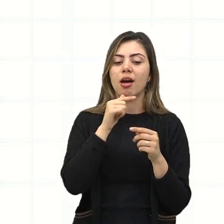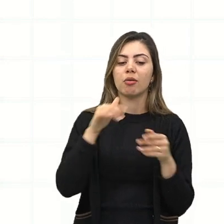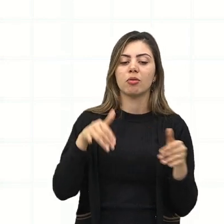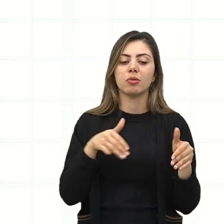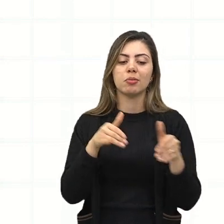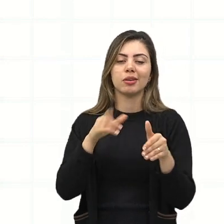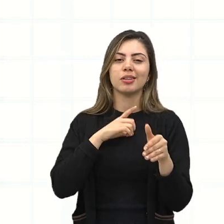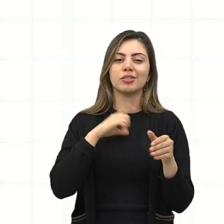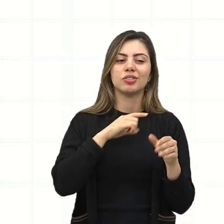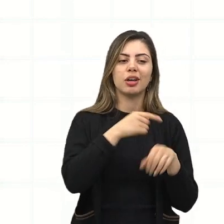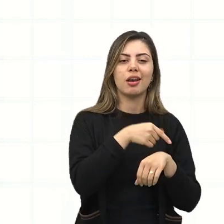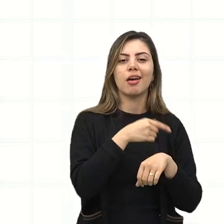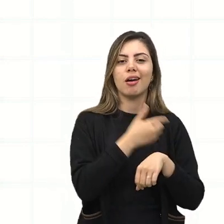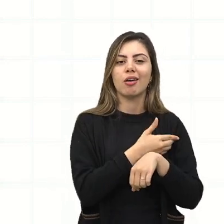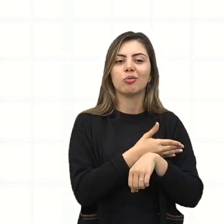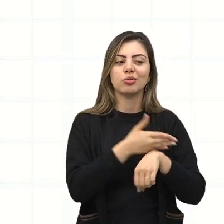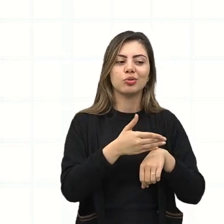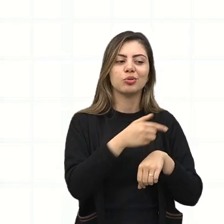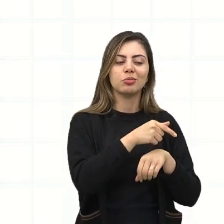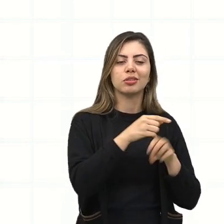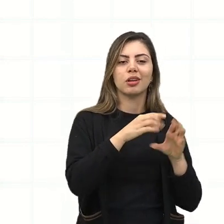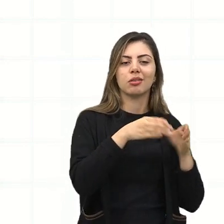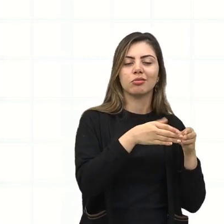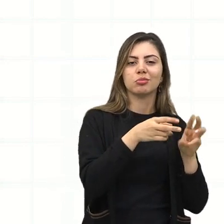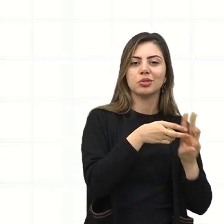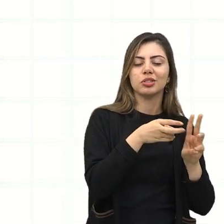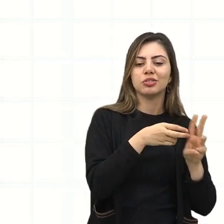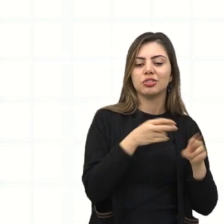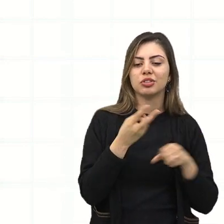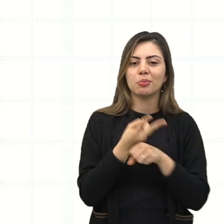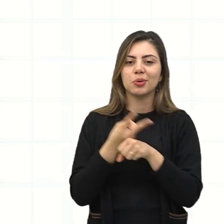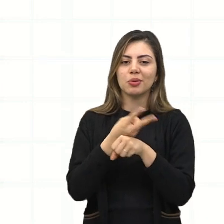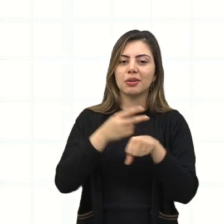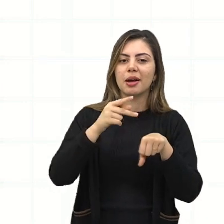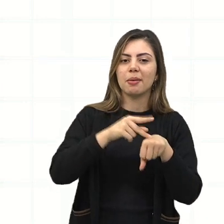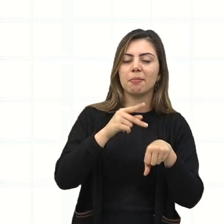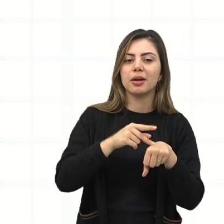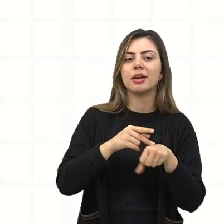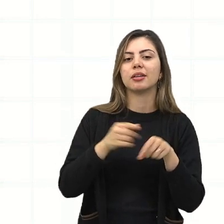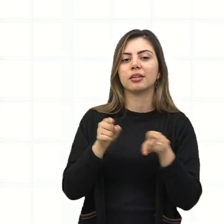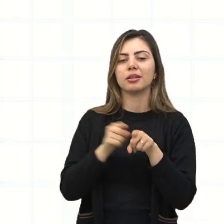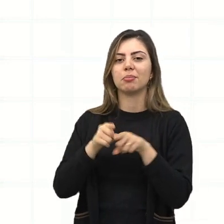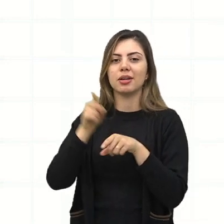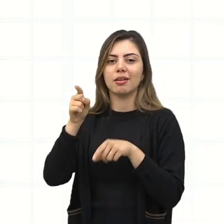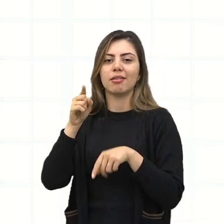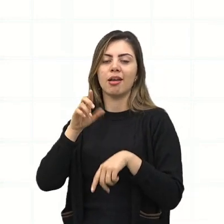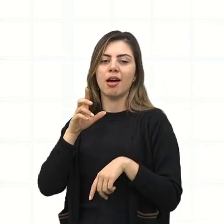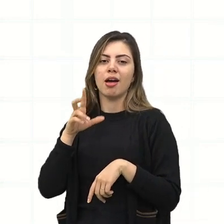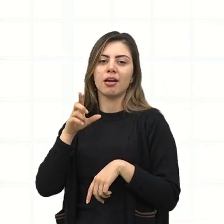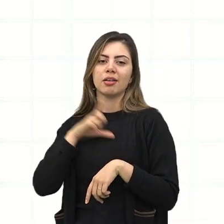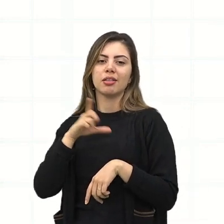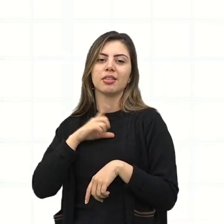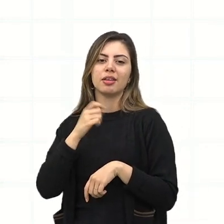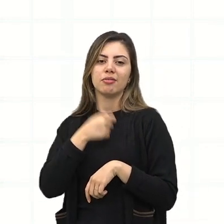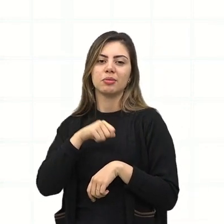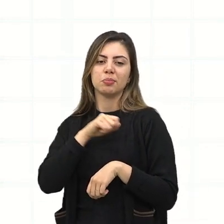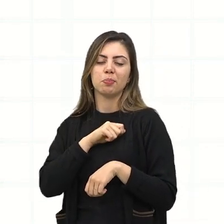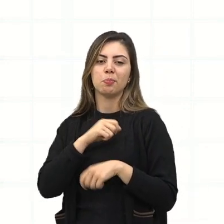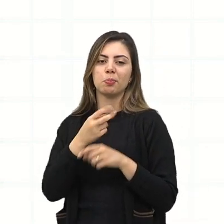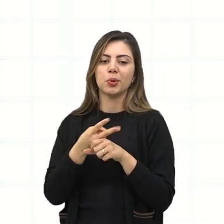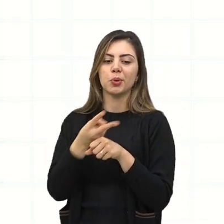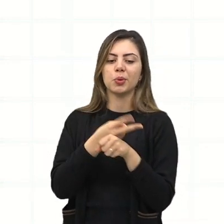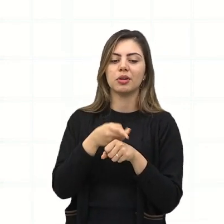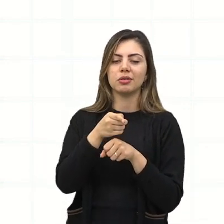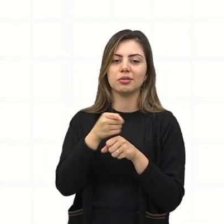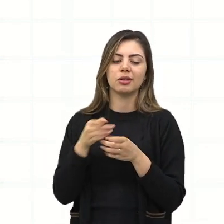da exploração de ir pelos rios, conforme nós vimos no vídeo do início. Vou perguntar para